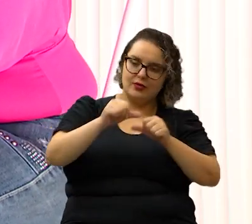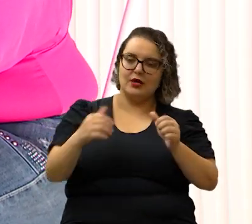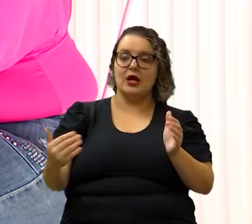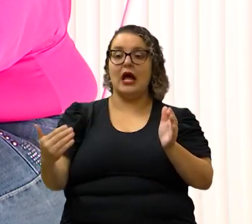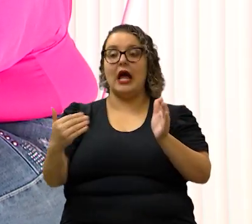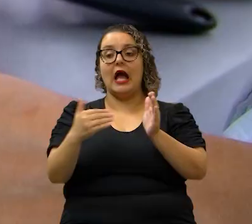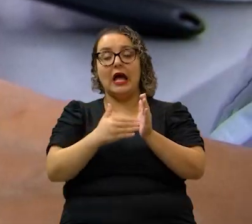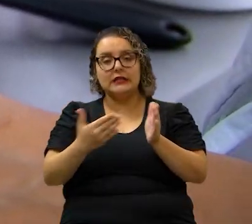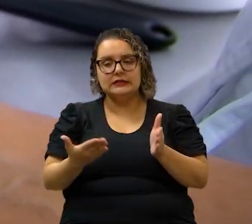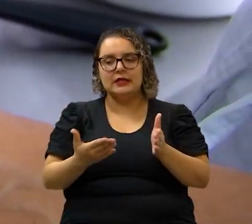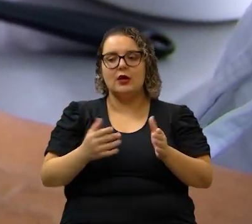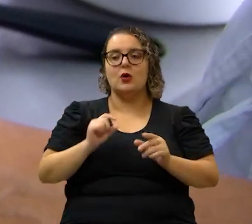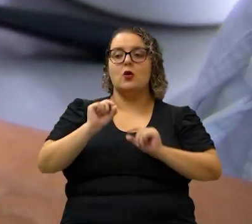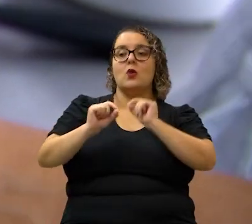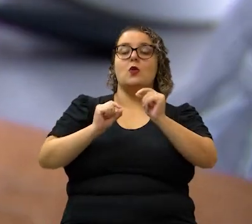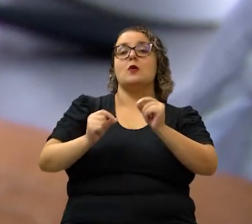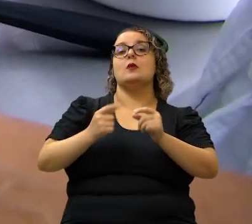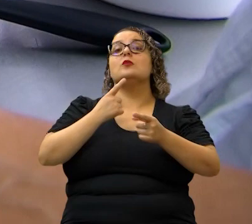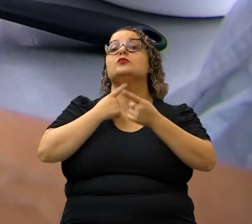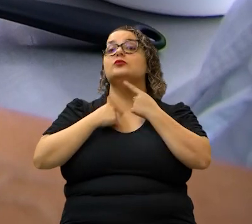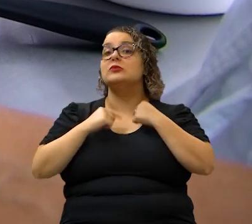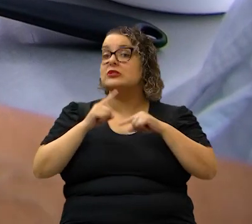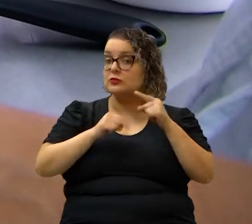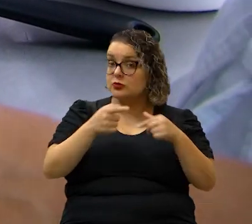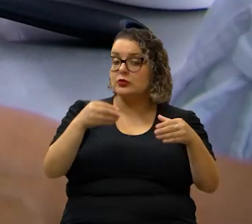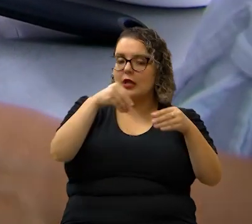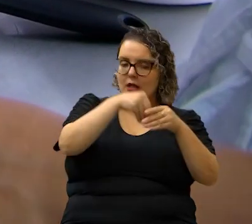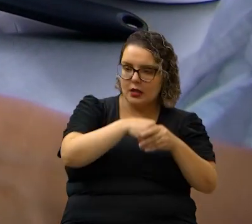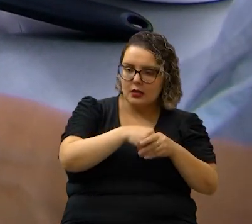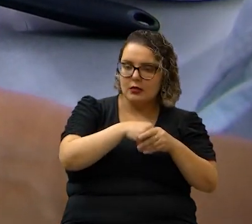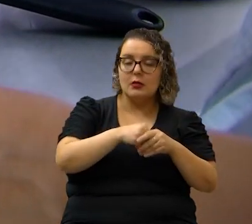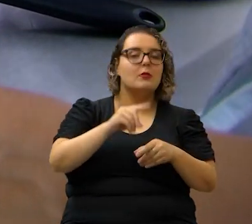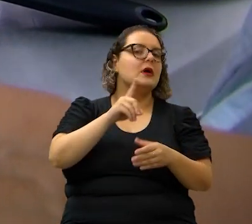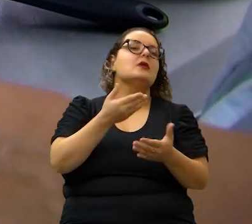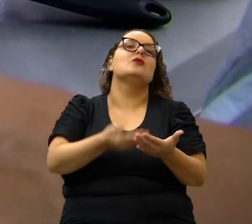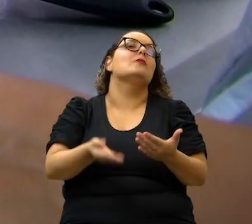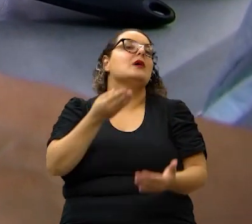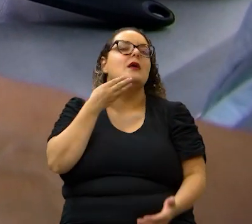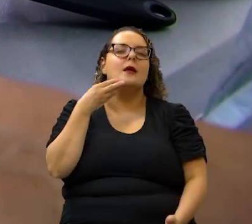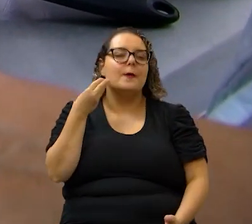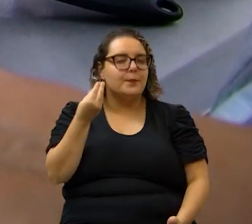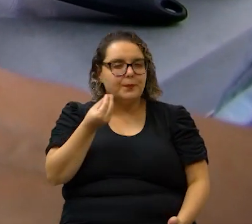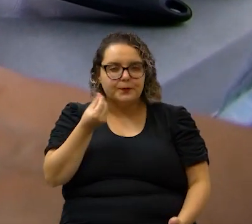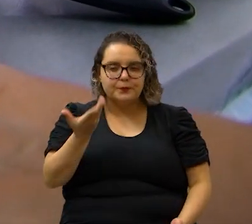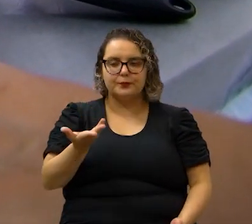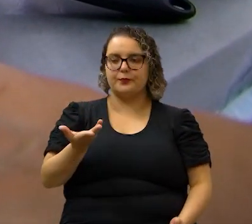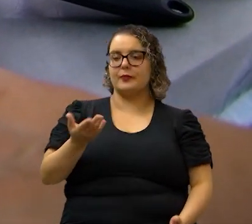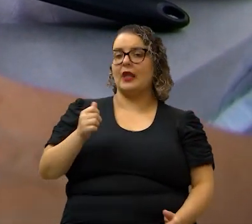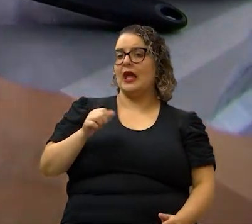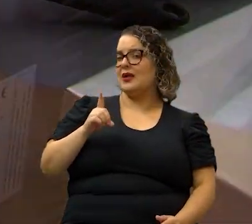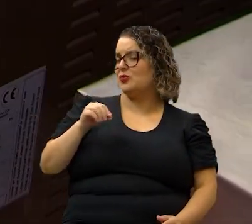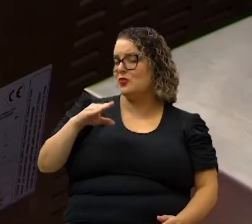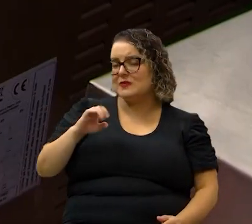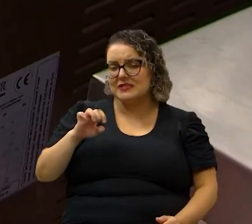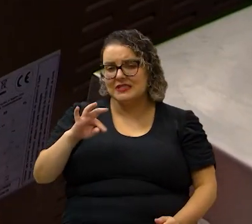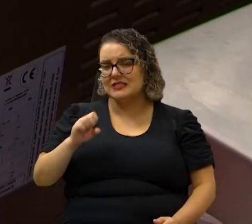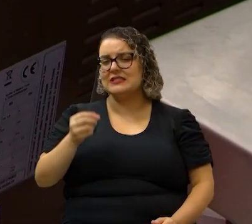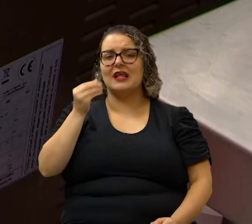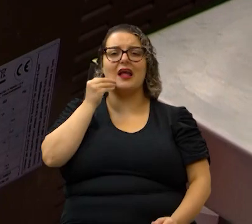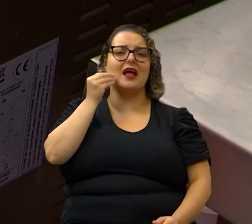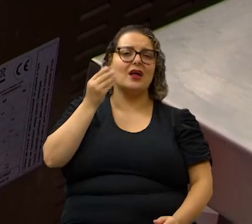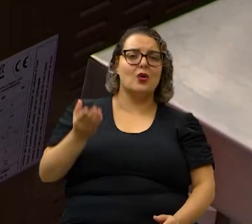as modificações até o nível onde aquilo que eu desejo para o produto, ele está lá, mas que não perde sabor. Teste de